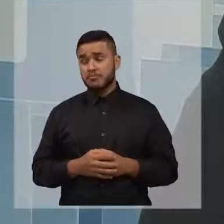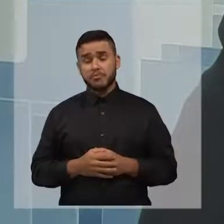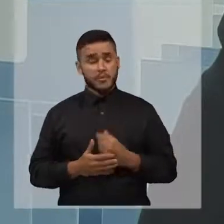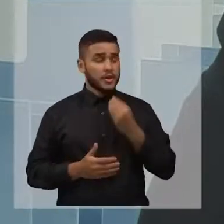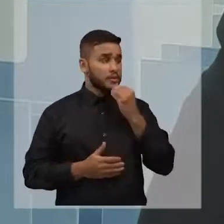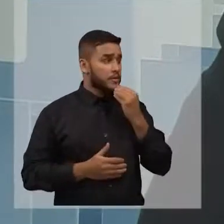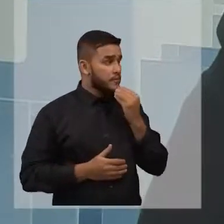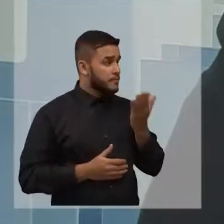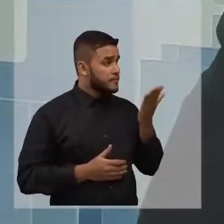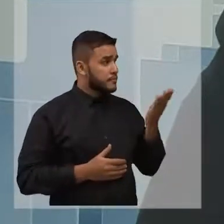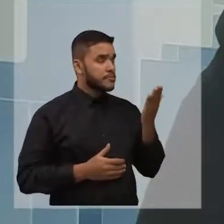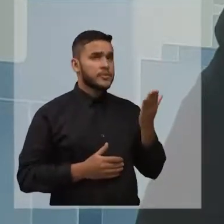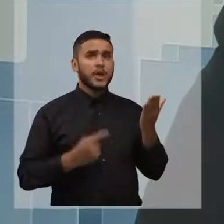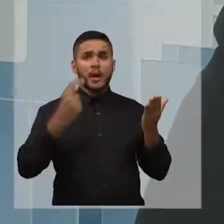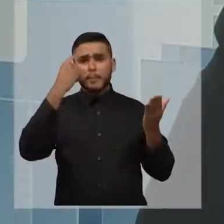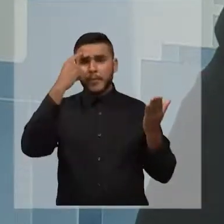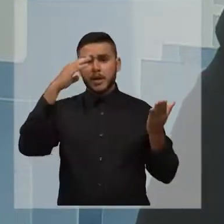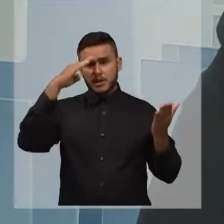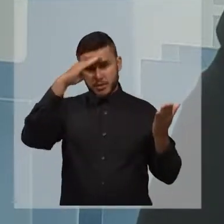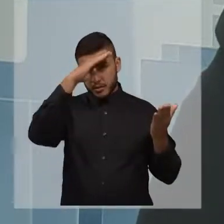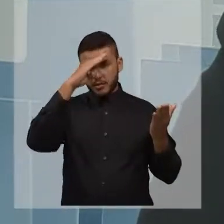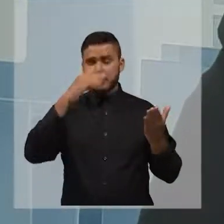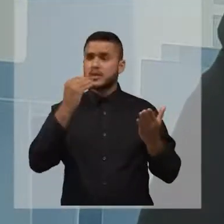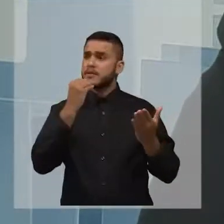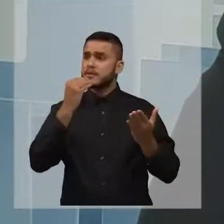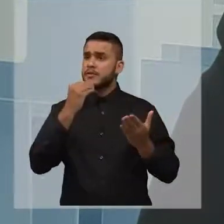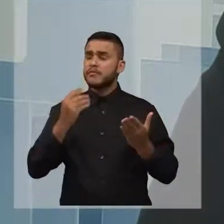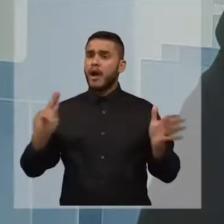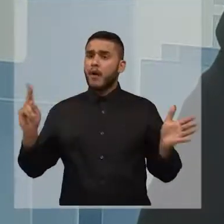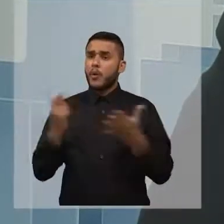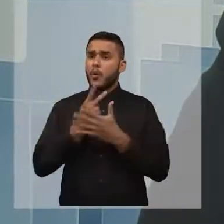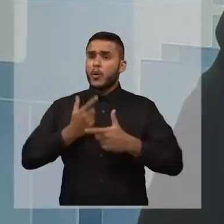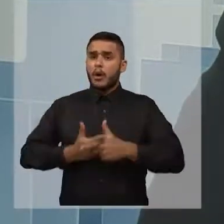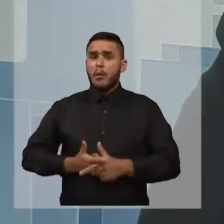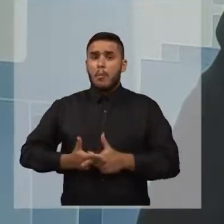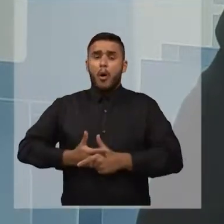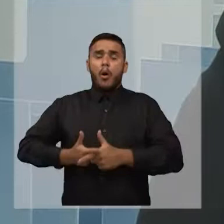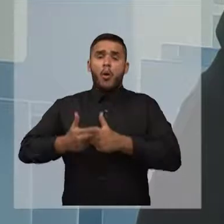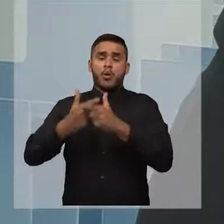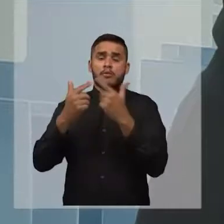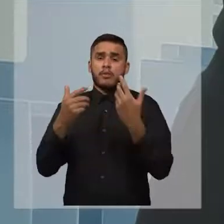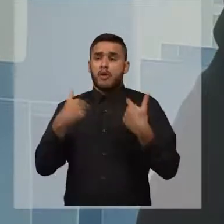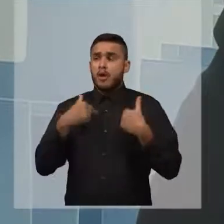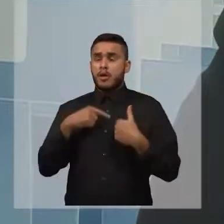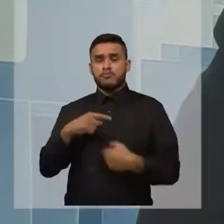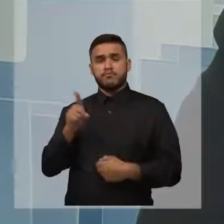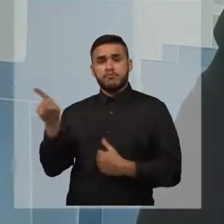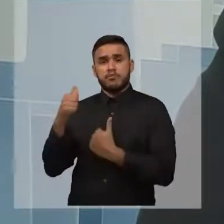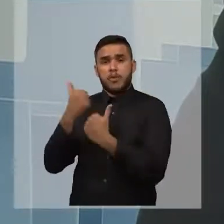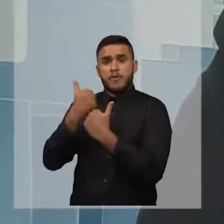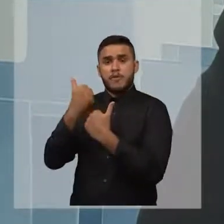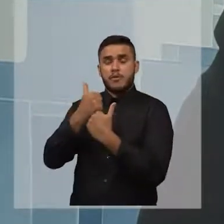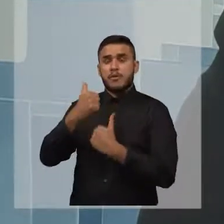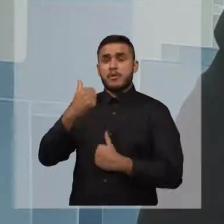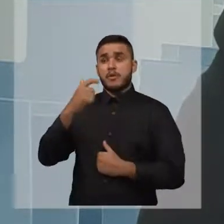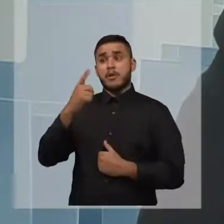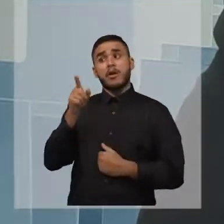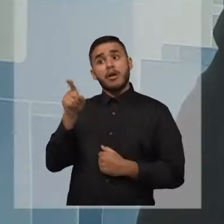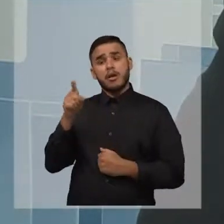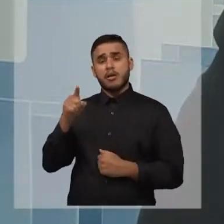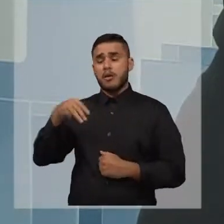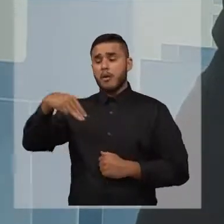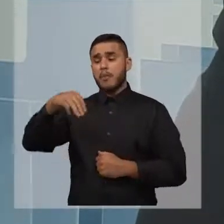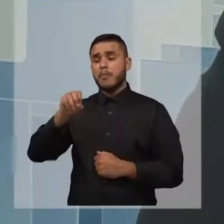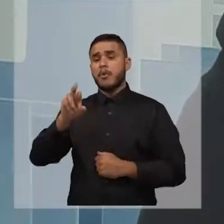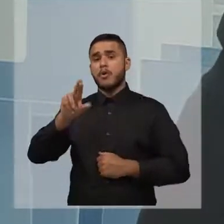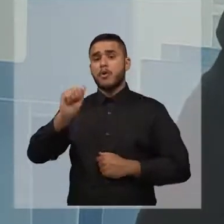chance, né? Ele estava doente, podia ter pego essa batata quente e deixado para o Mourão resolver. Sem dúvida. Até mesmo porque o Mourão tem